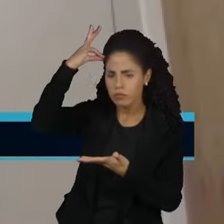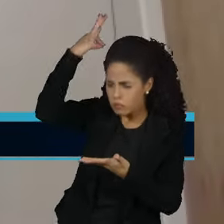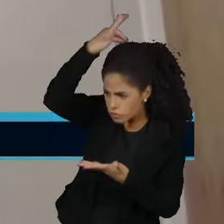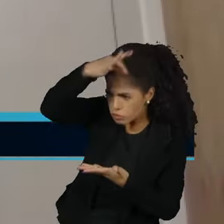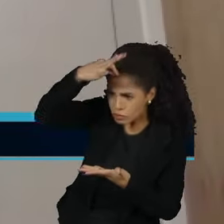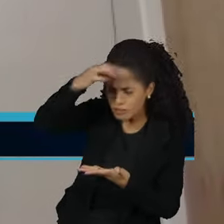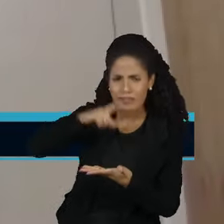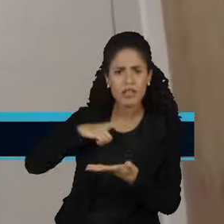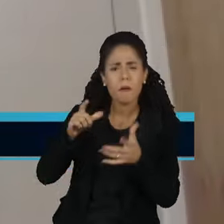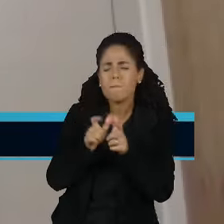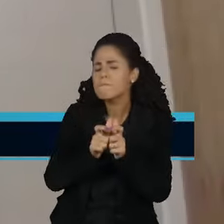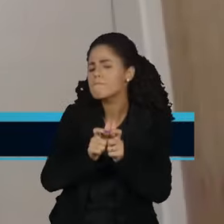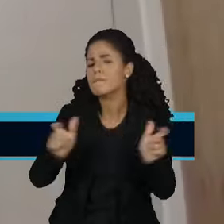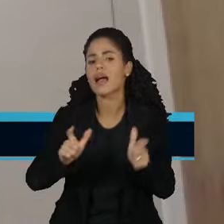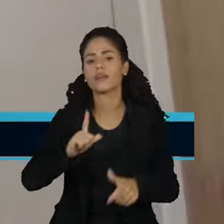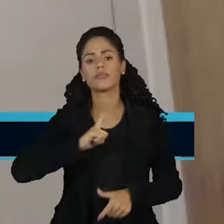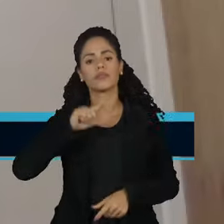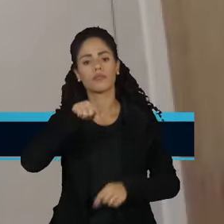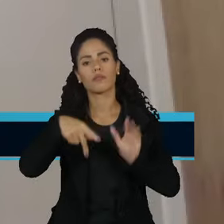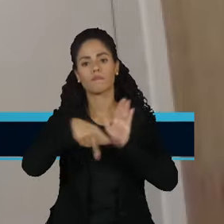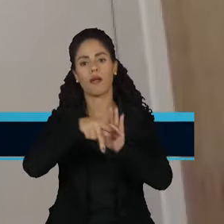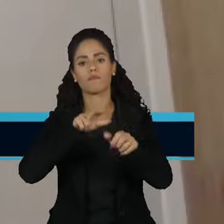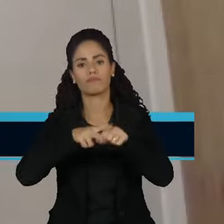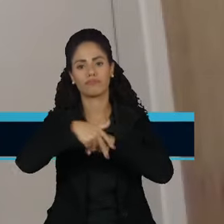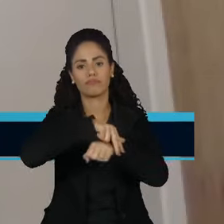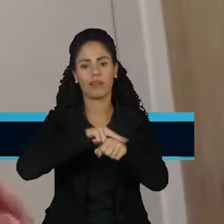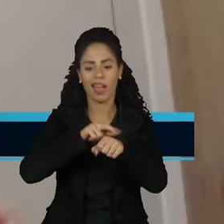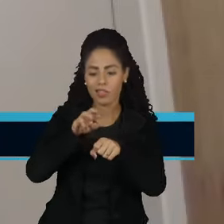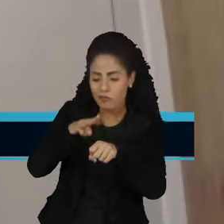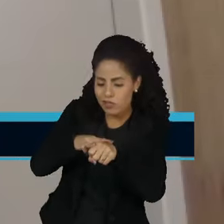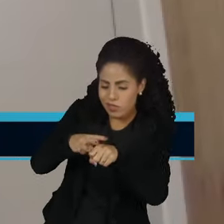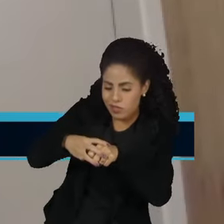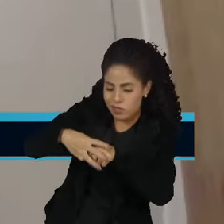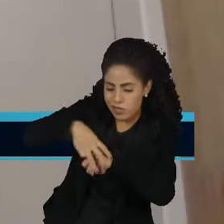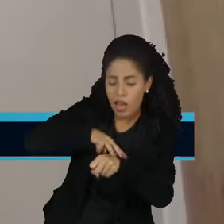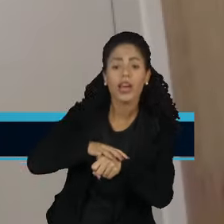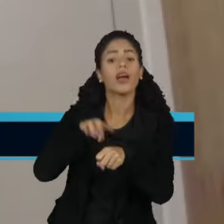tem hoje diagnóstico de Zika vírus. E